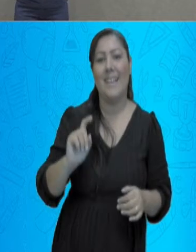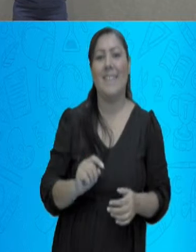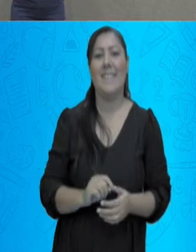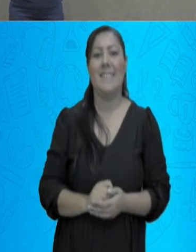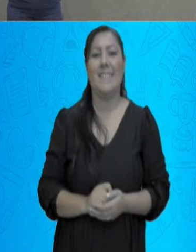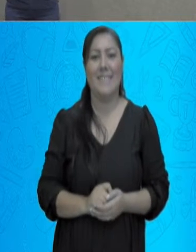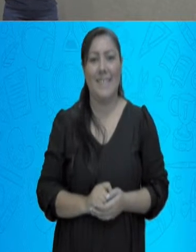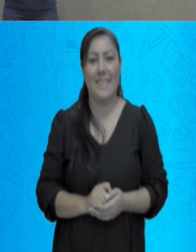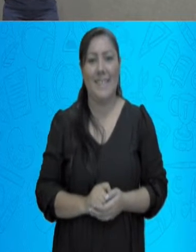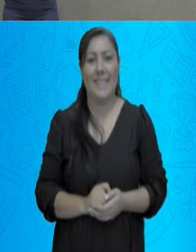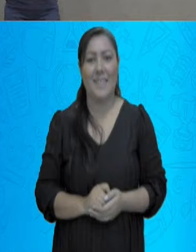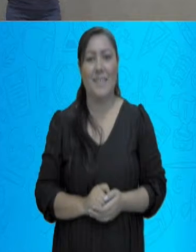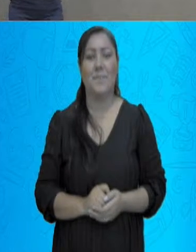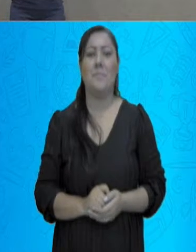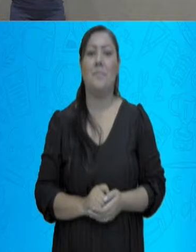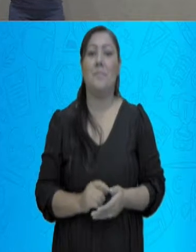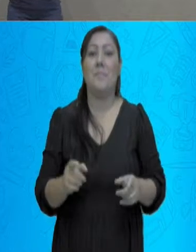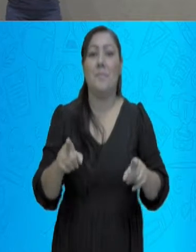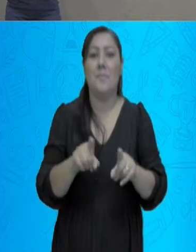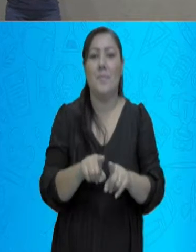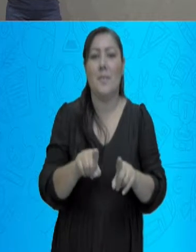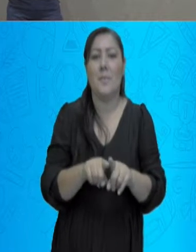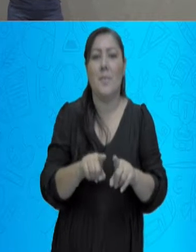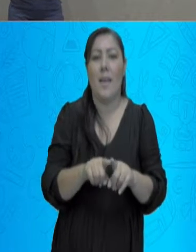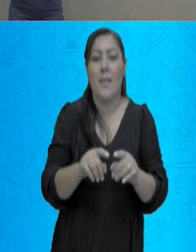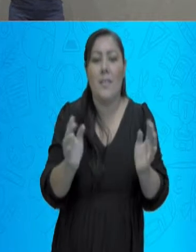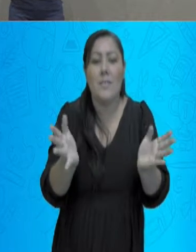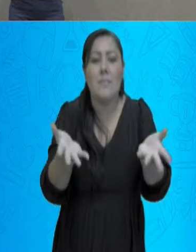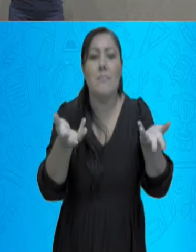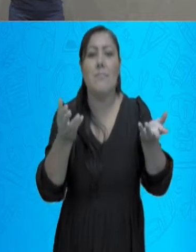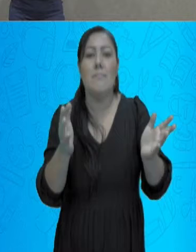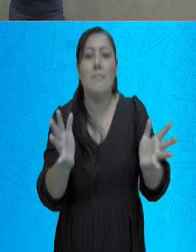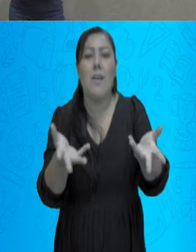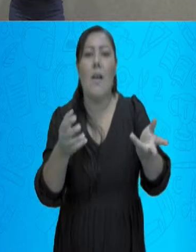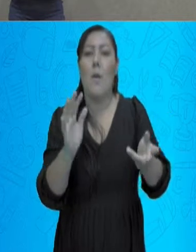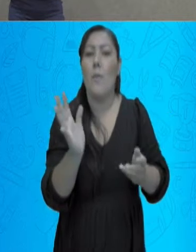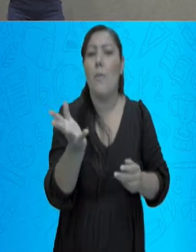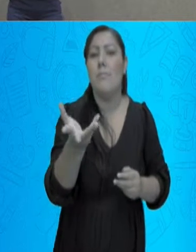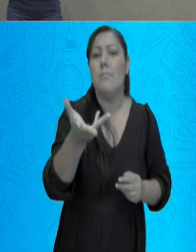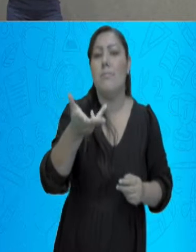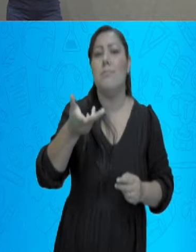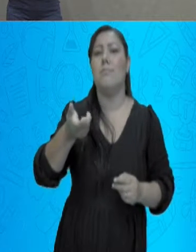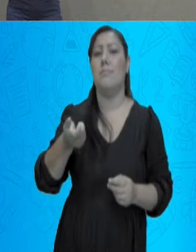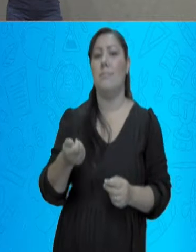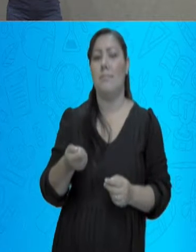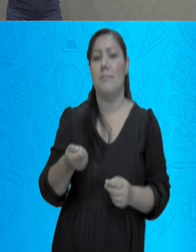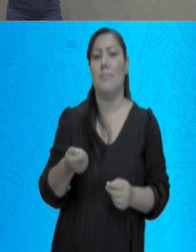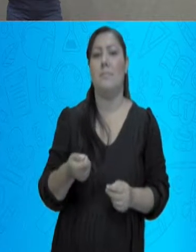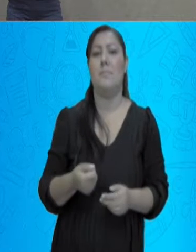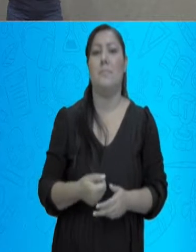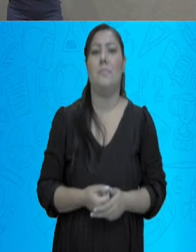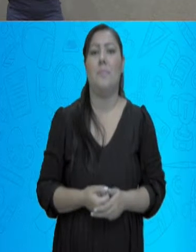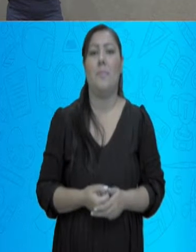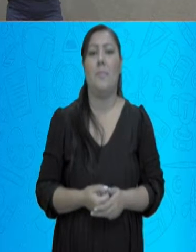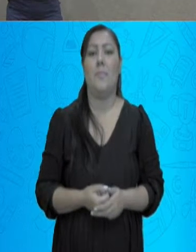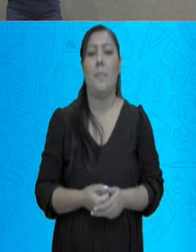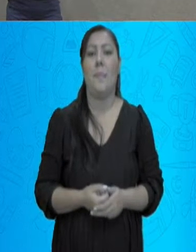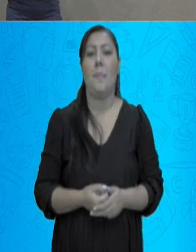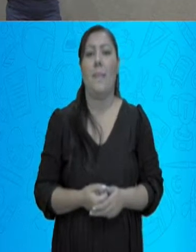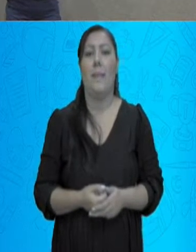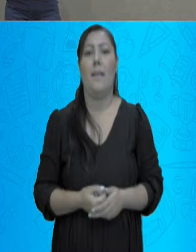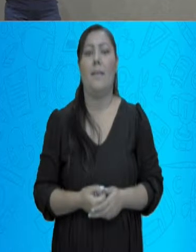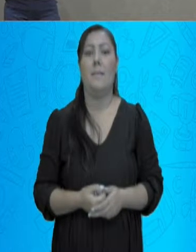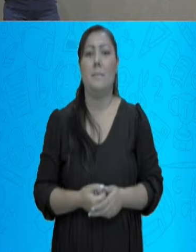significa apelativa, estudantes? É aquele poder de convencer a algo, que você venha realmente